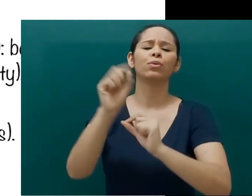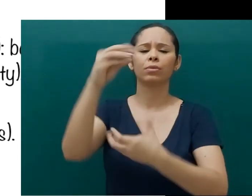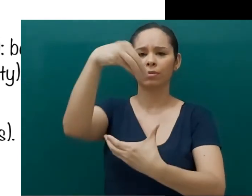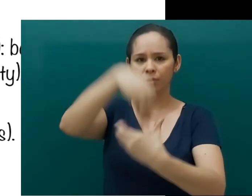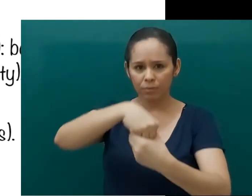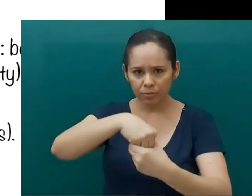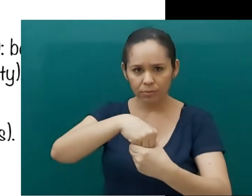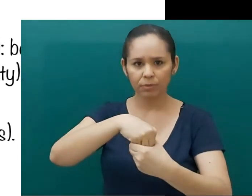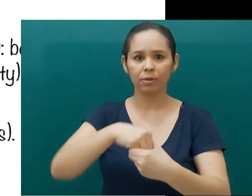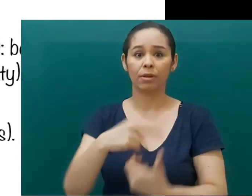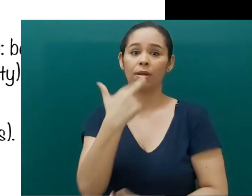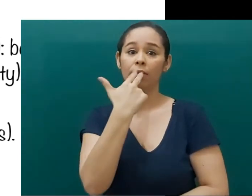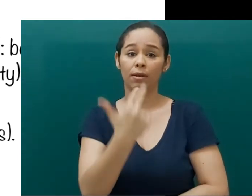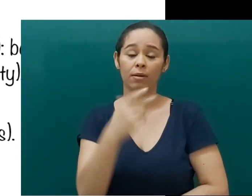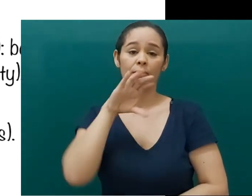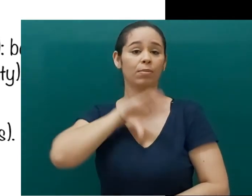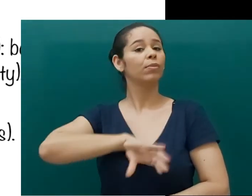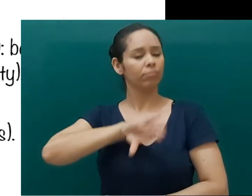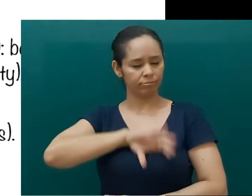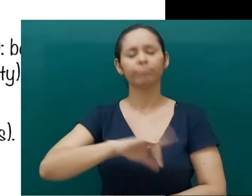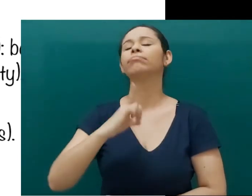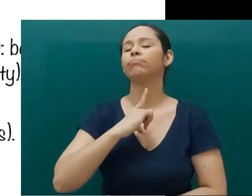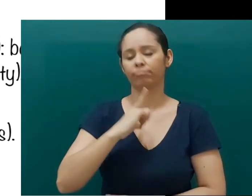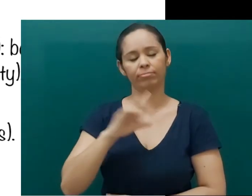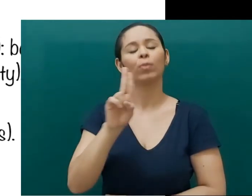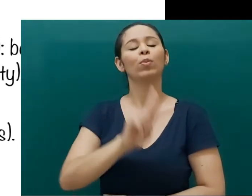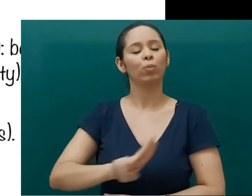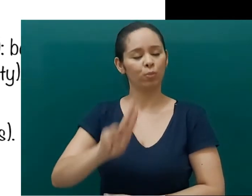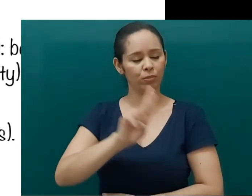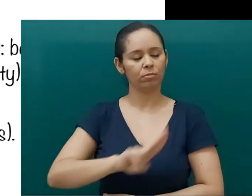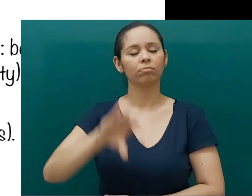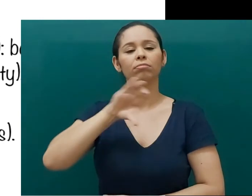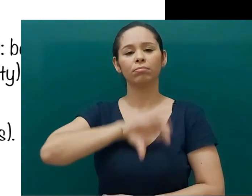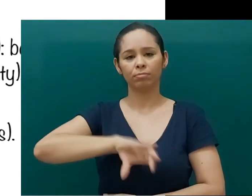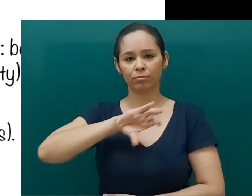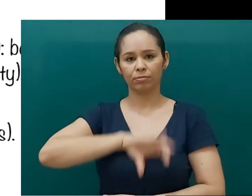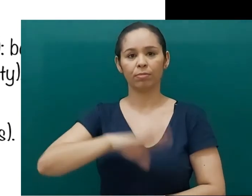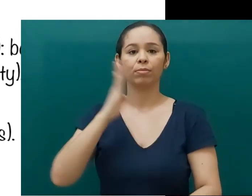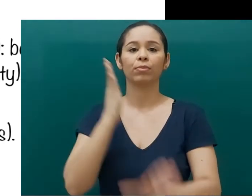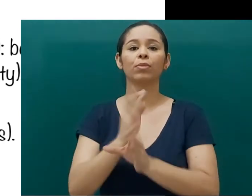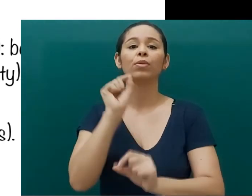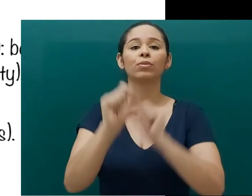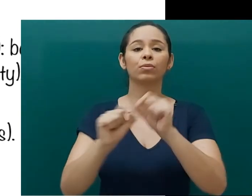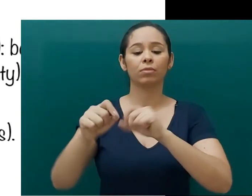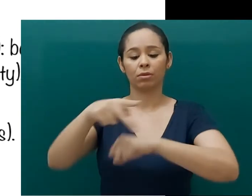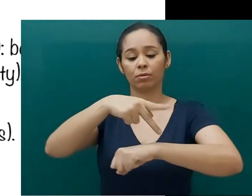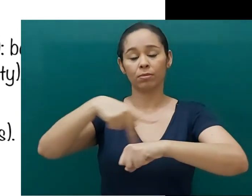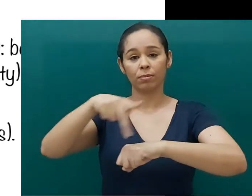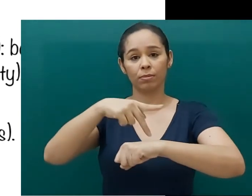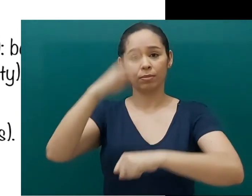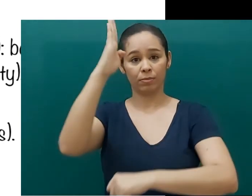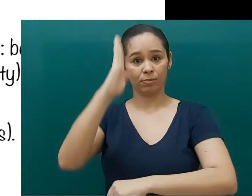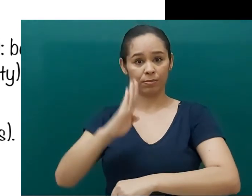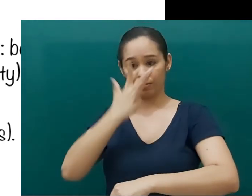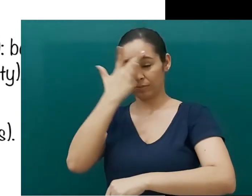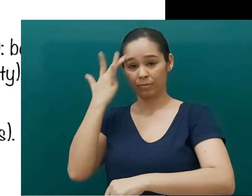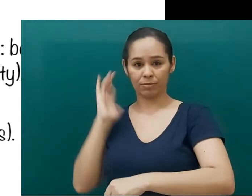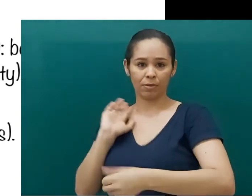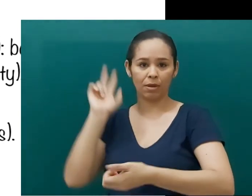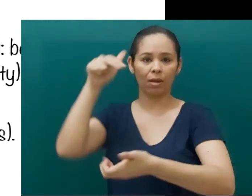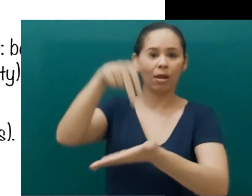de língua portuguesa, do português, por conta da presença dos brasileiros, né,